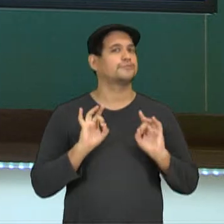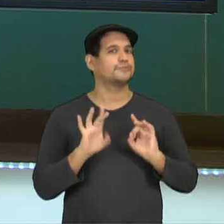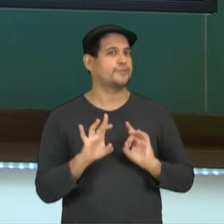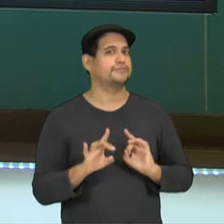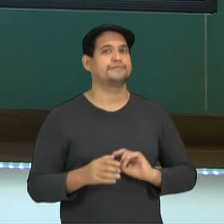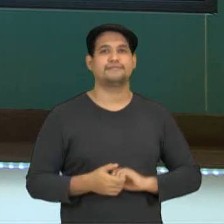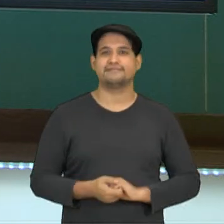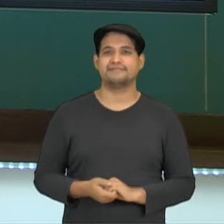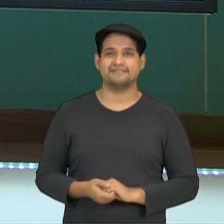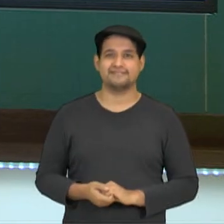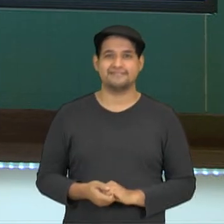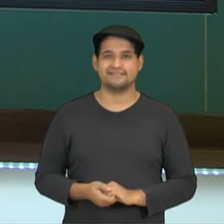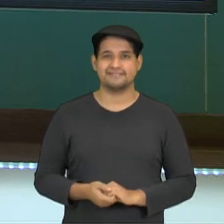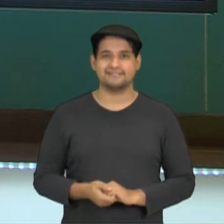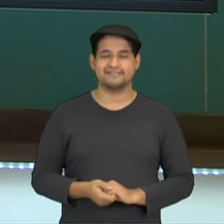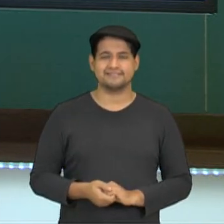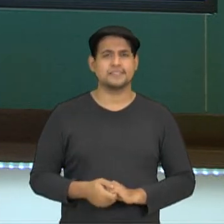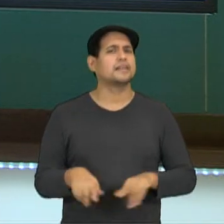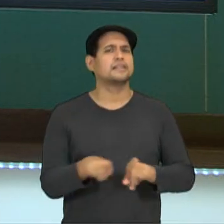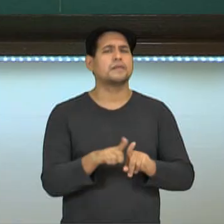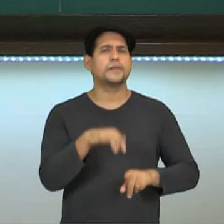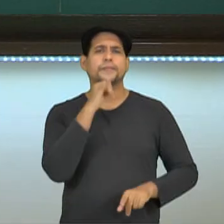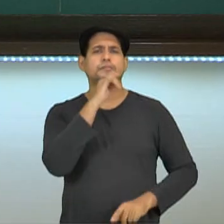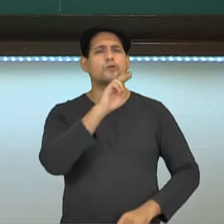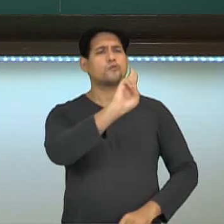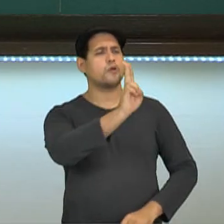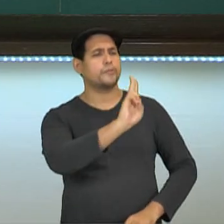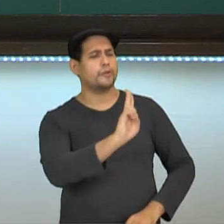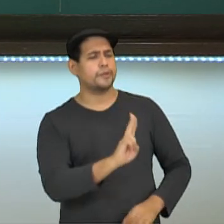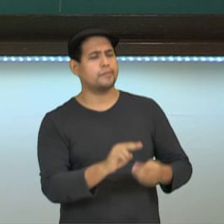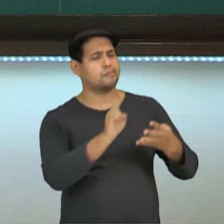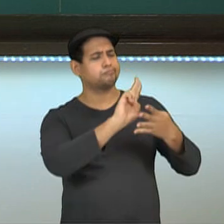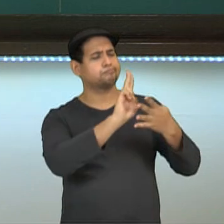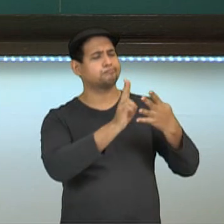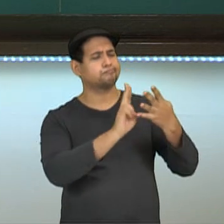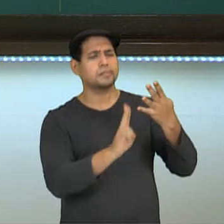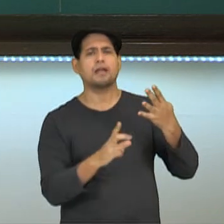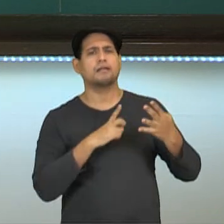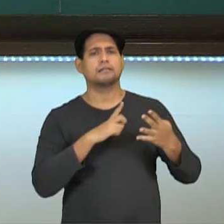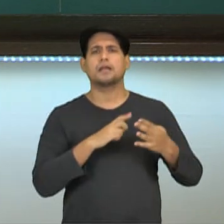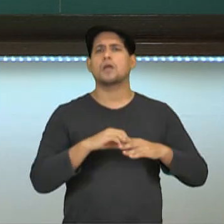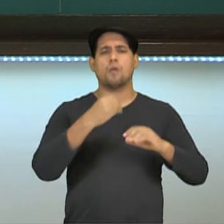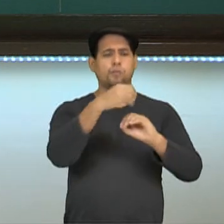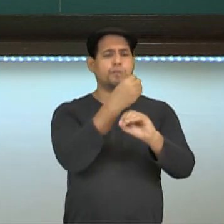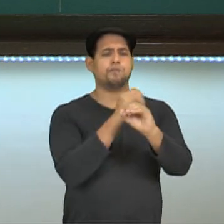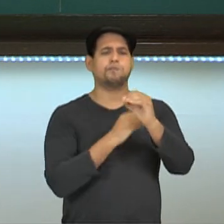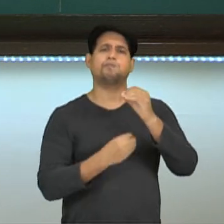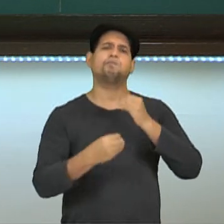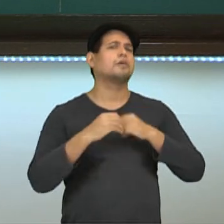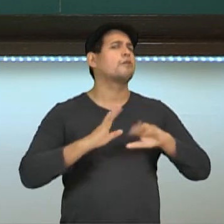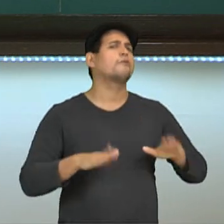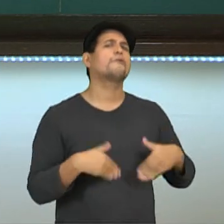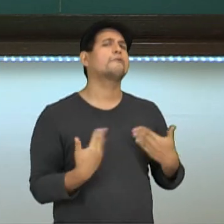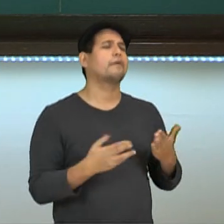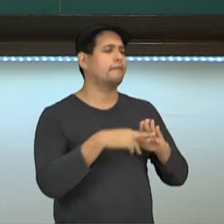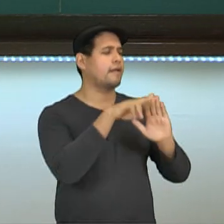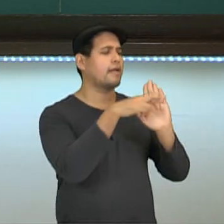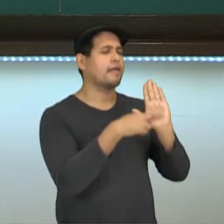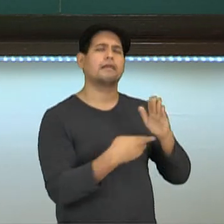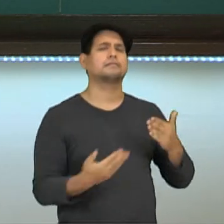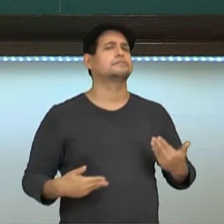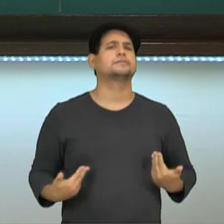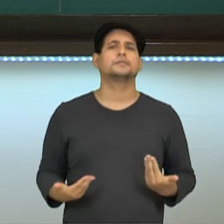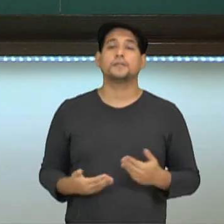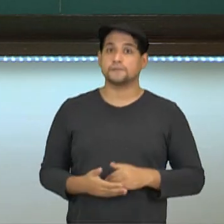isso. E quanto aos nomes dos óxidos que são moleculares, quais são as regras